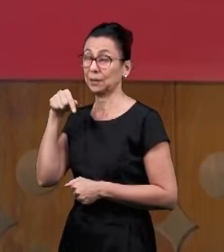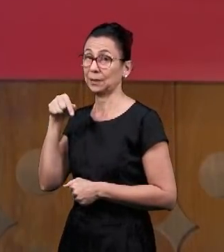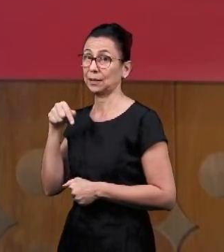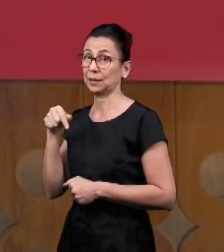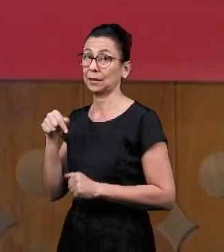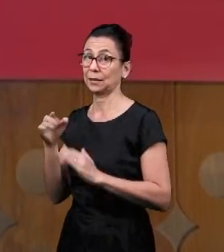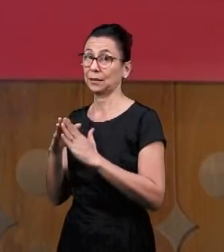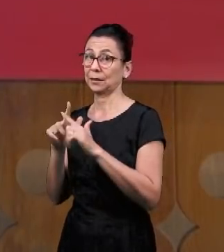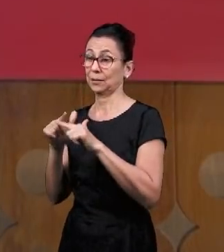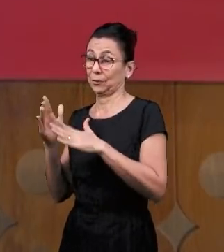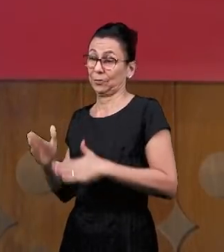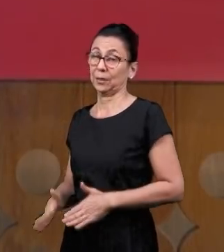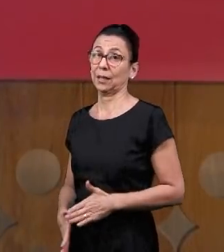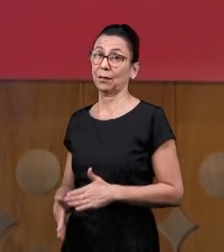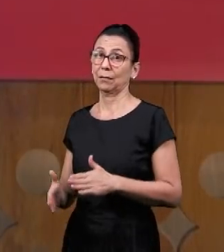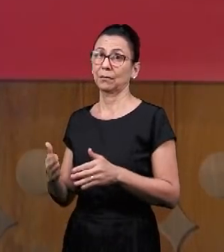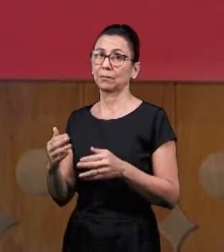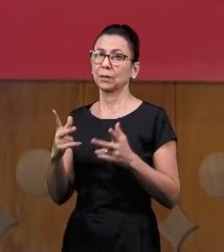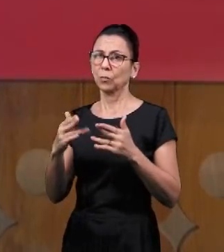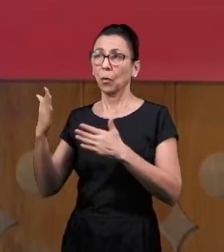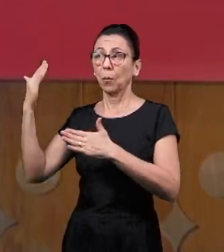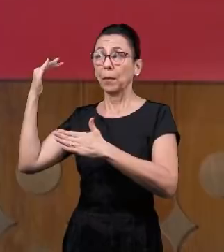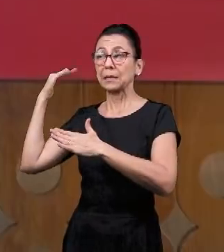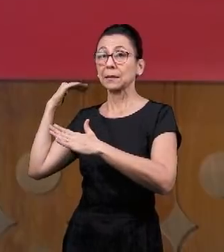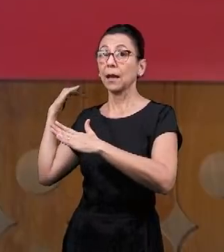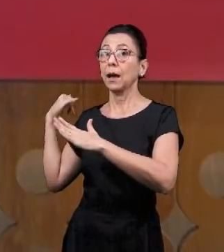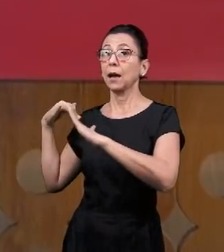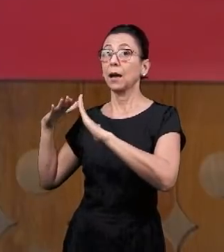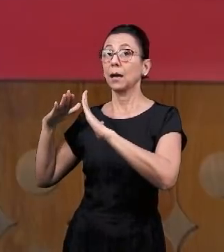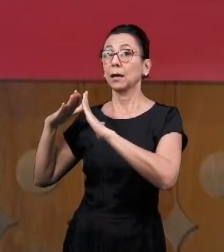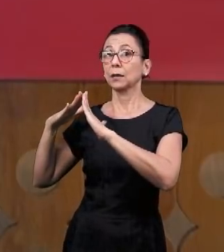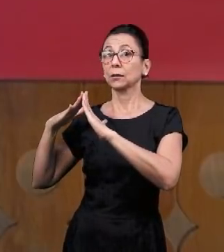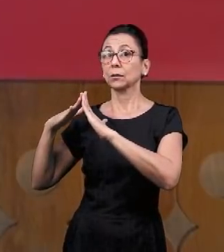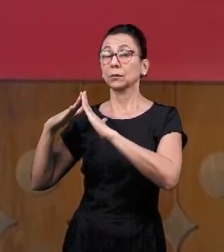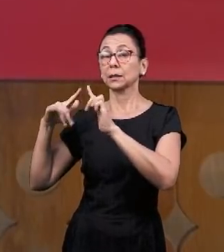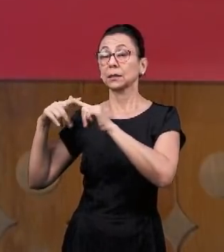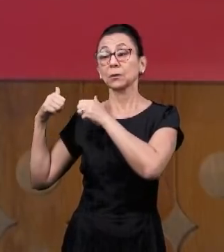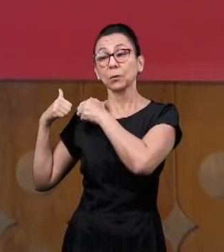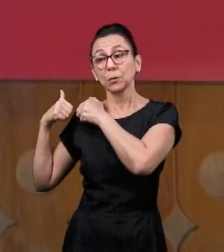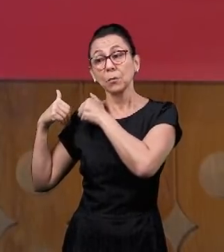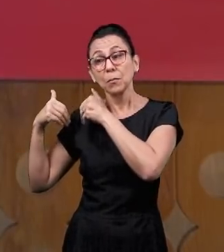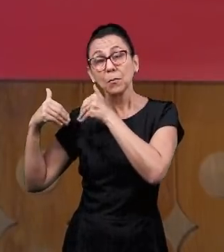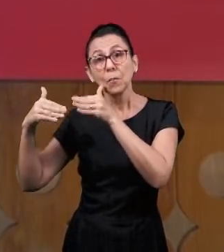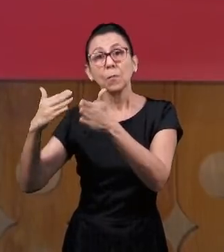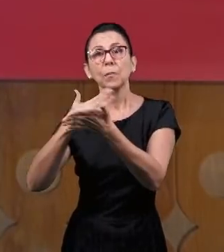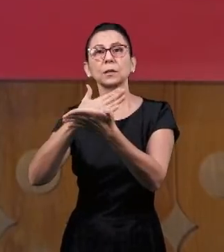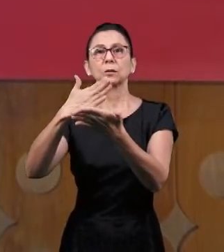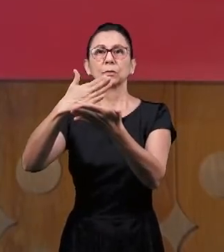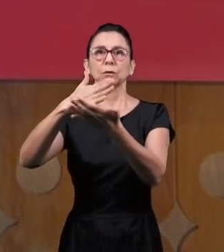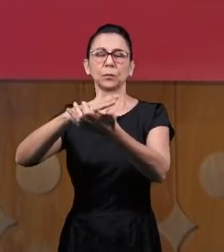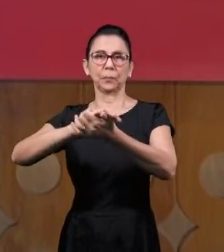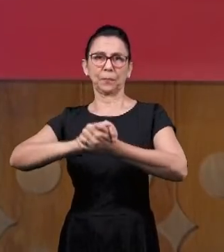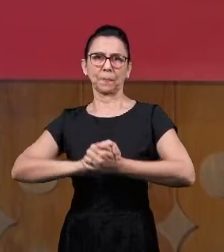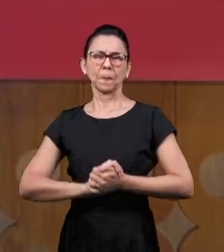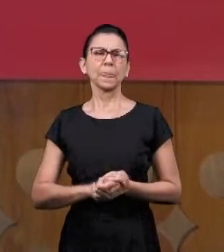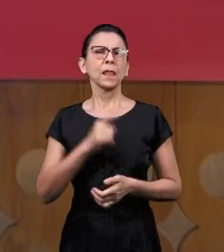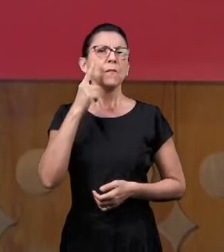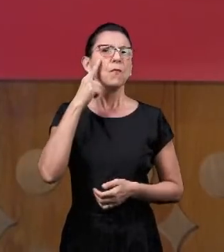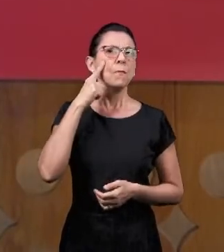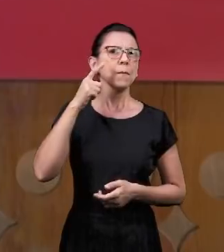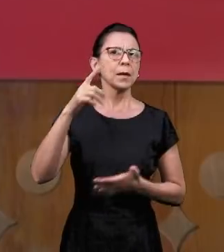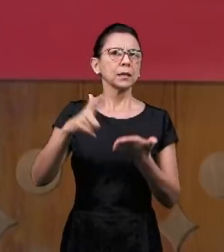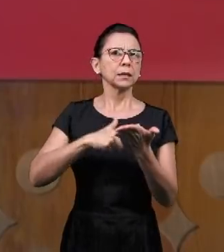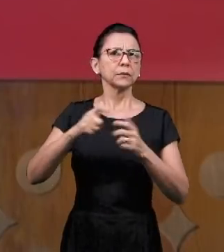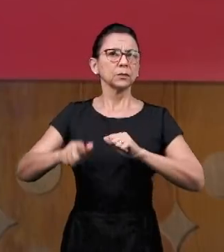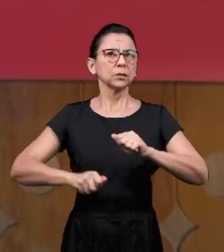primitiva. Mas como seria essa heresia? Vamos pegar a disputa de Atos 15, quando